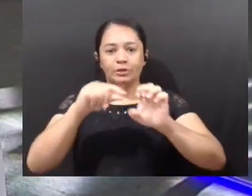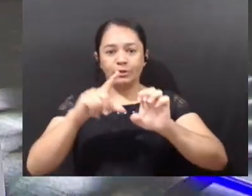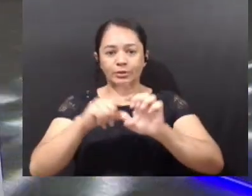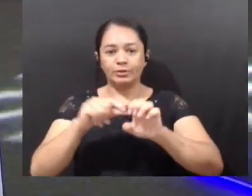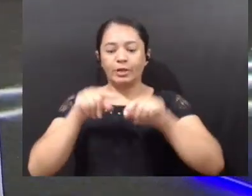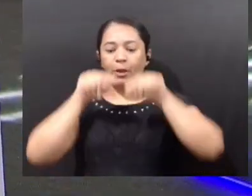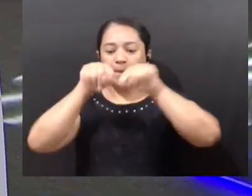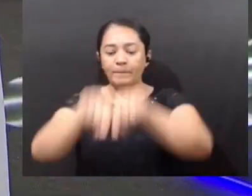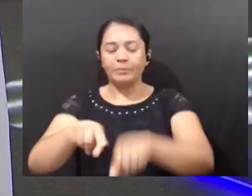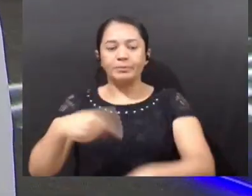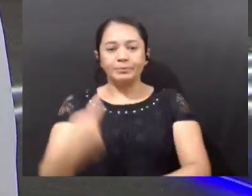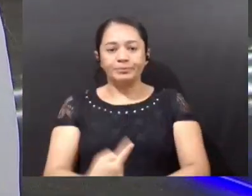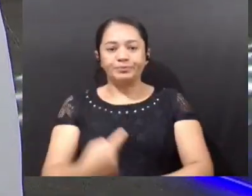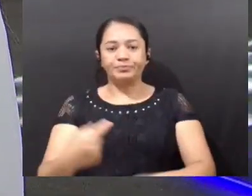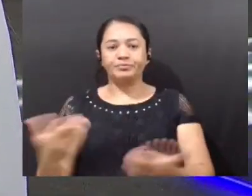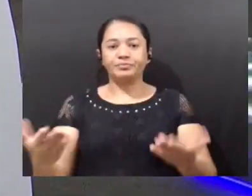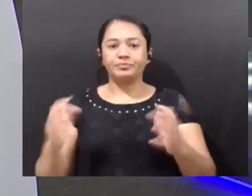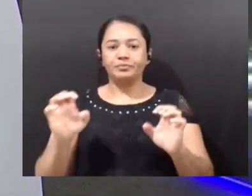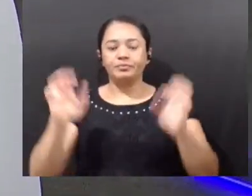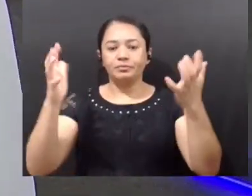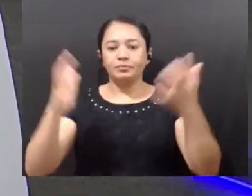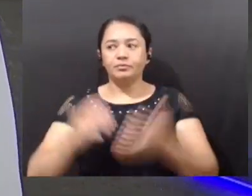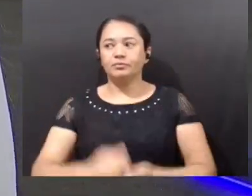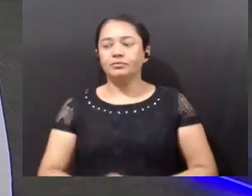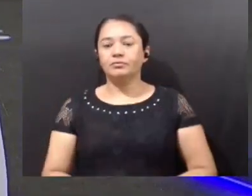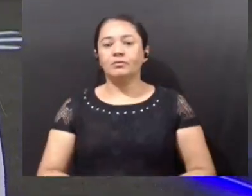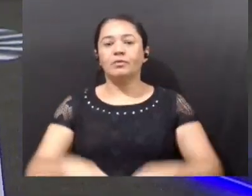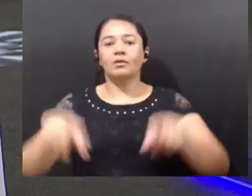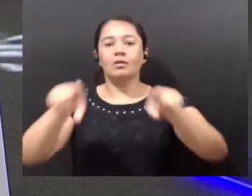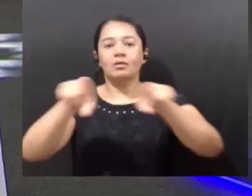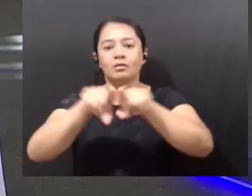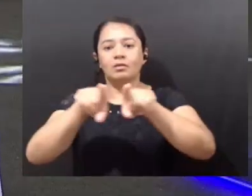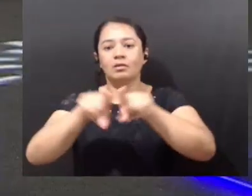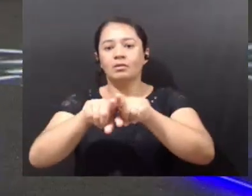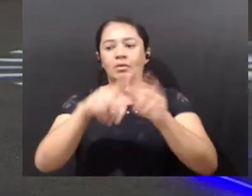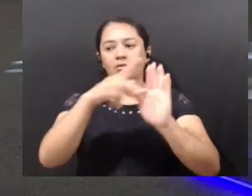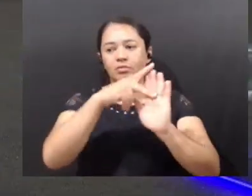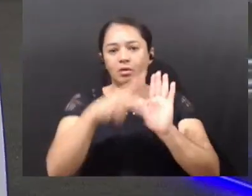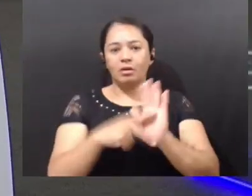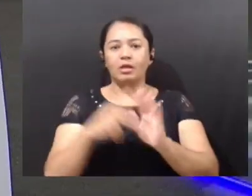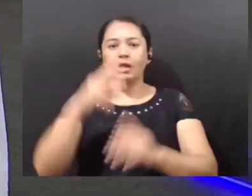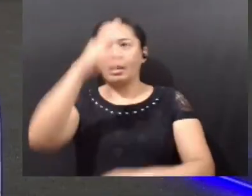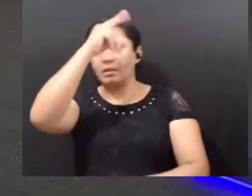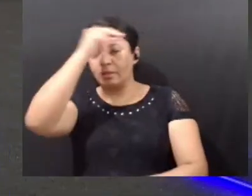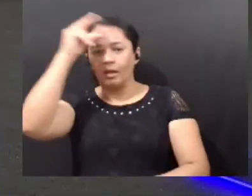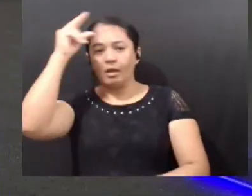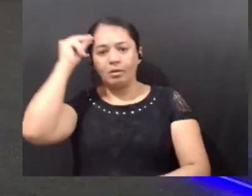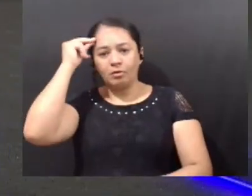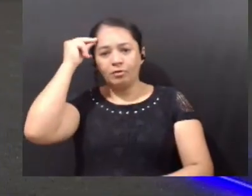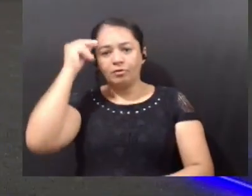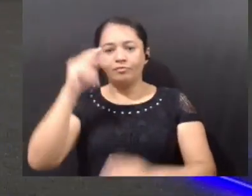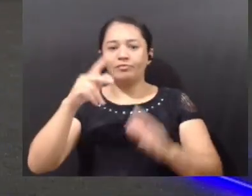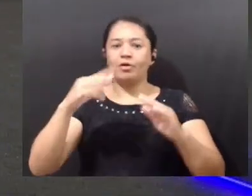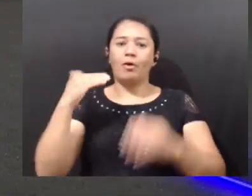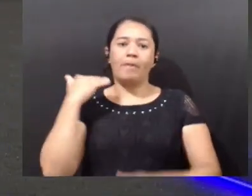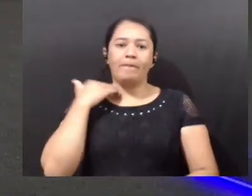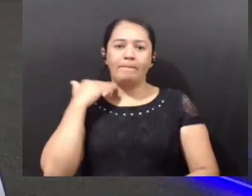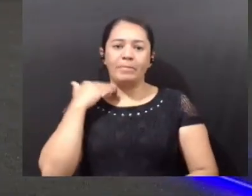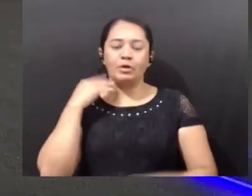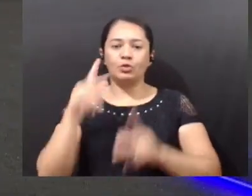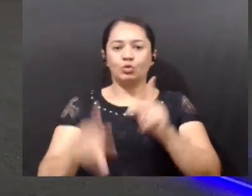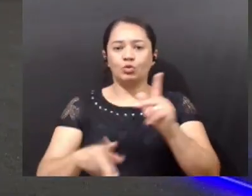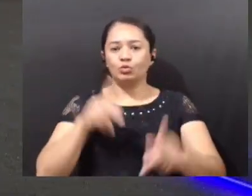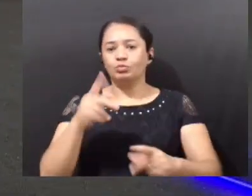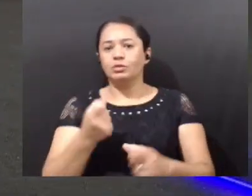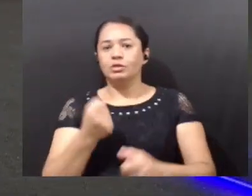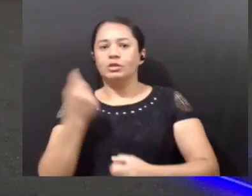desse evento. Também temos programas da Prefeitura, como o Banco do Povo, alguns programas